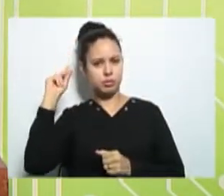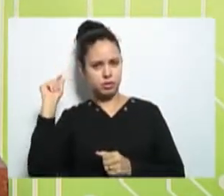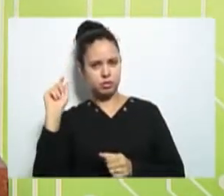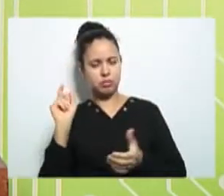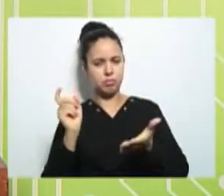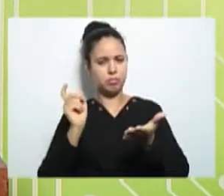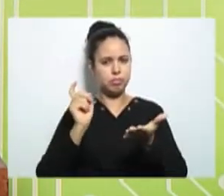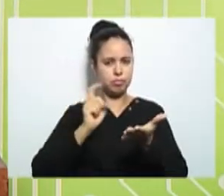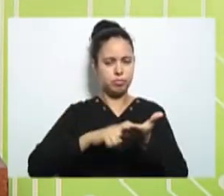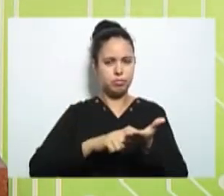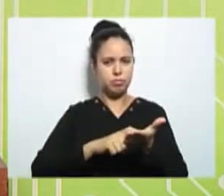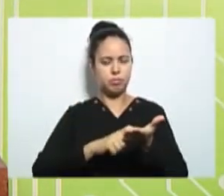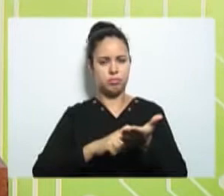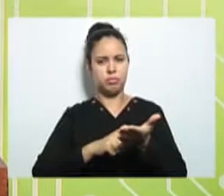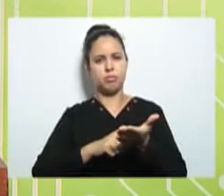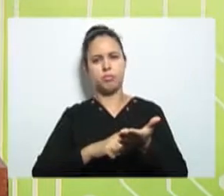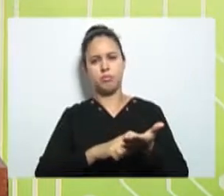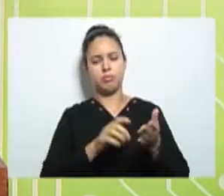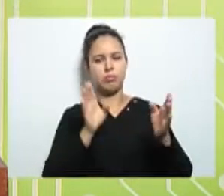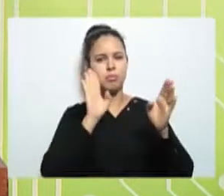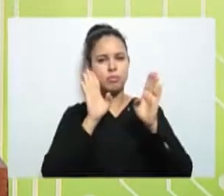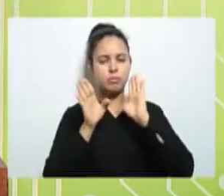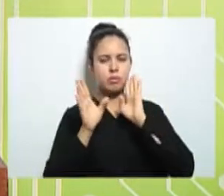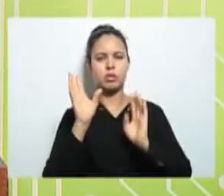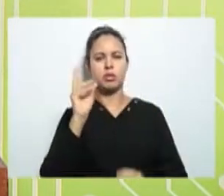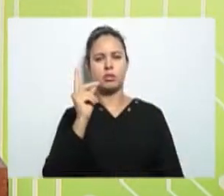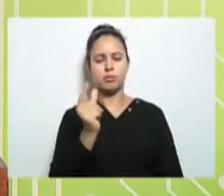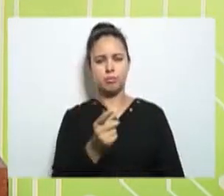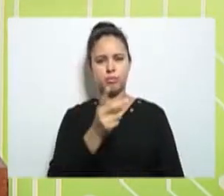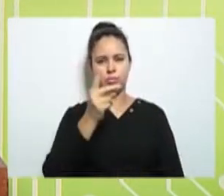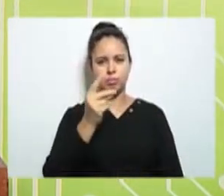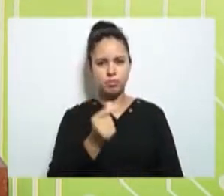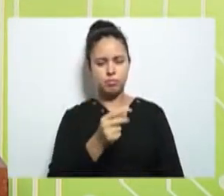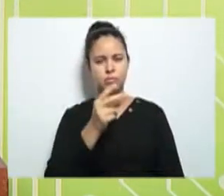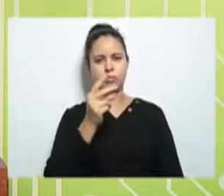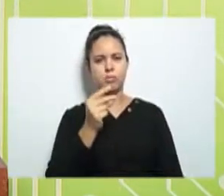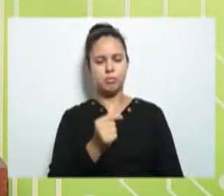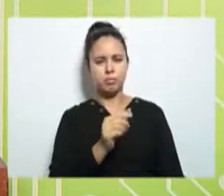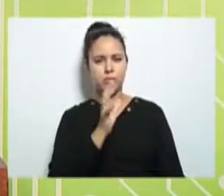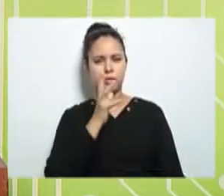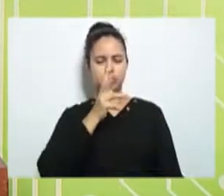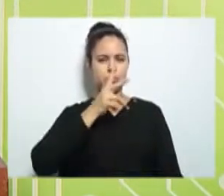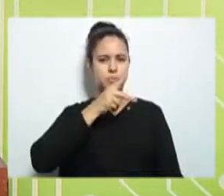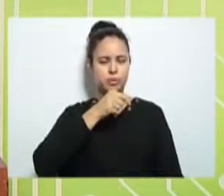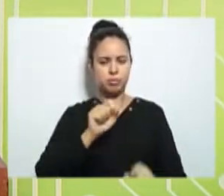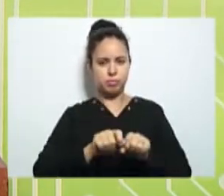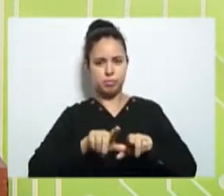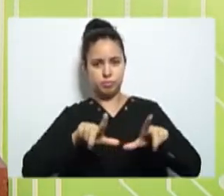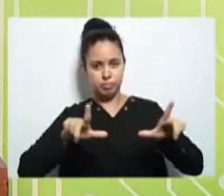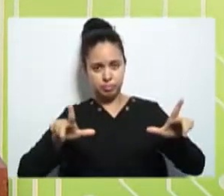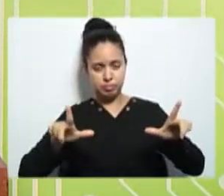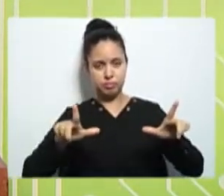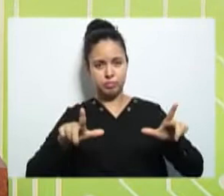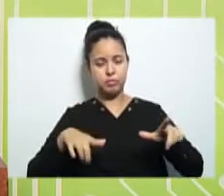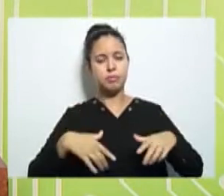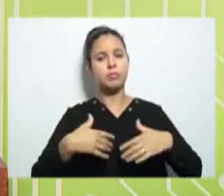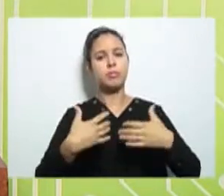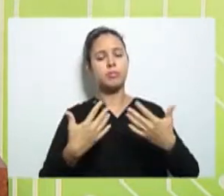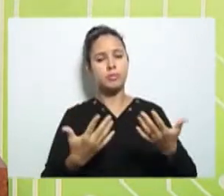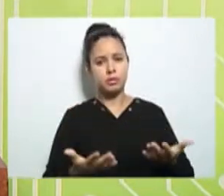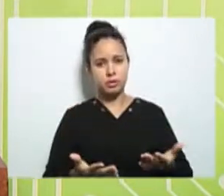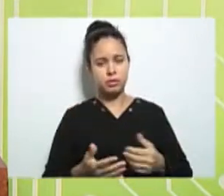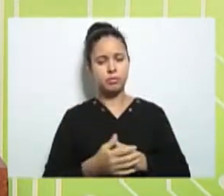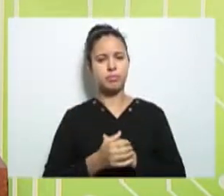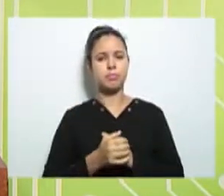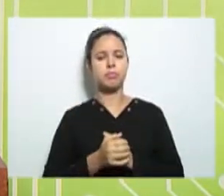daquele do Facebook, ele passava horas para poder abrir o aplicativo. Então, por isso que, de tanto esperar, de tanta raiva, né,